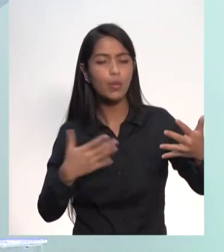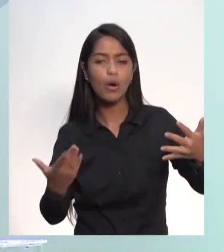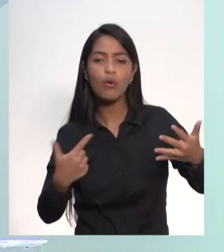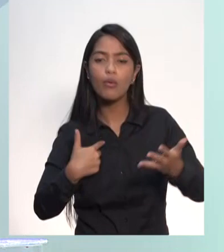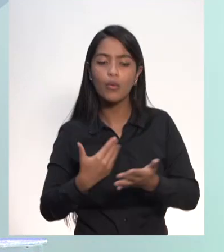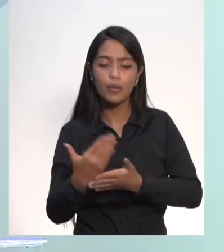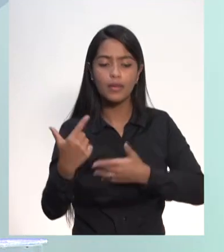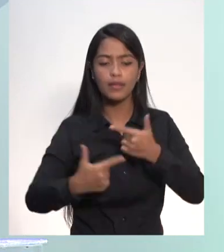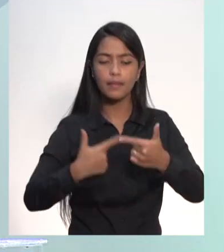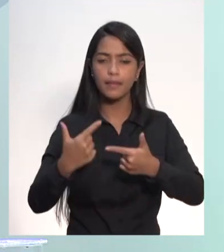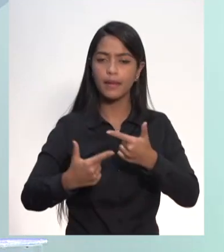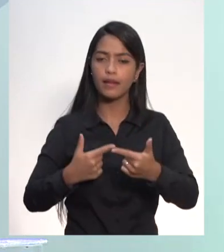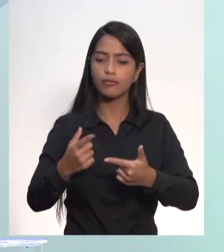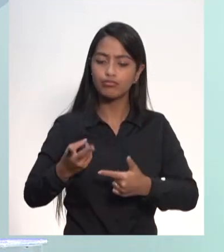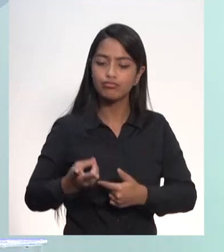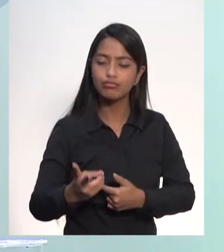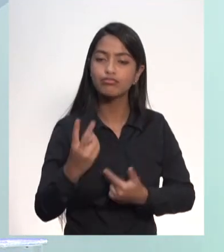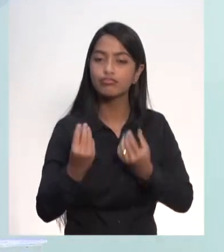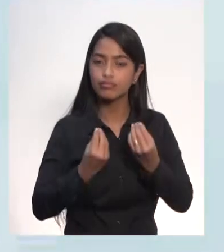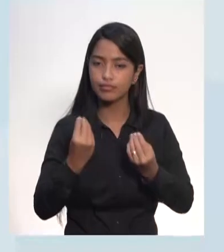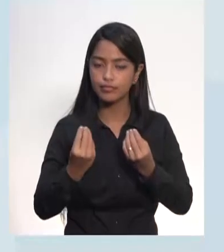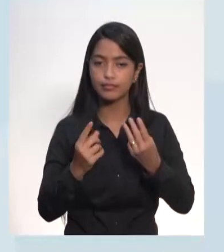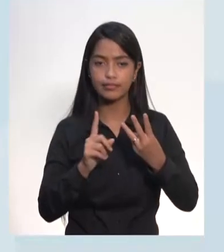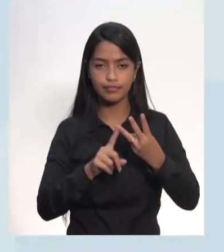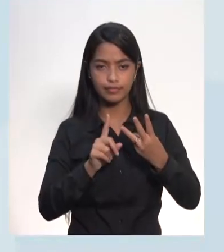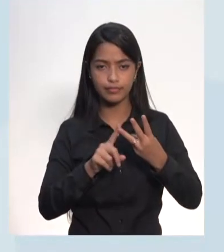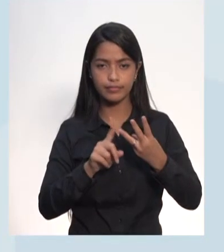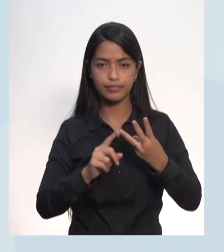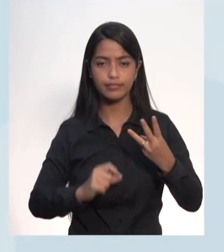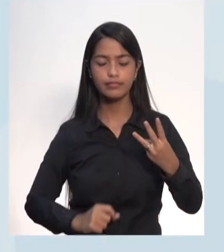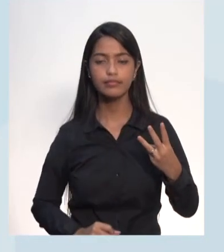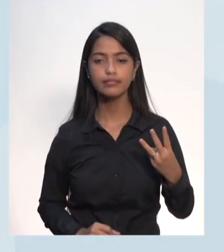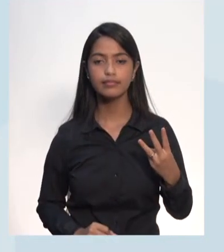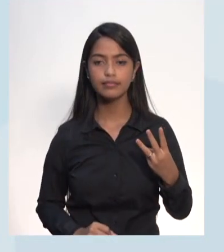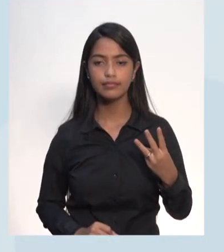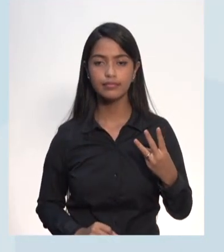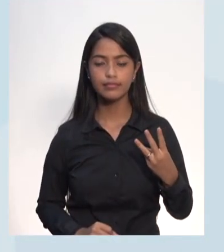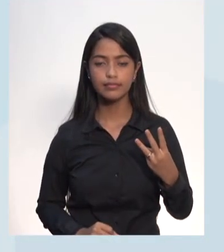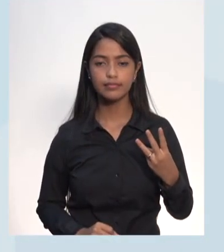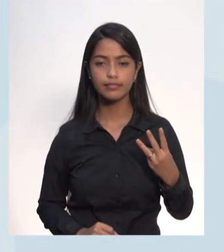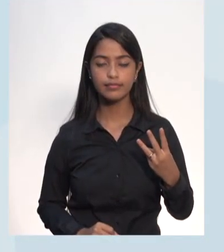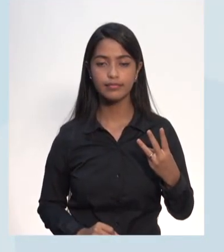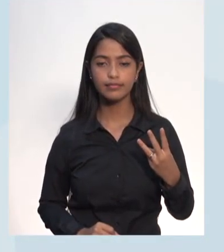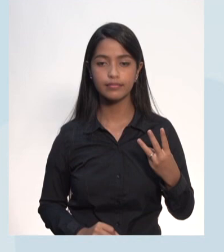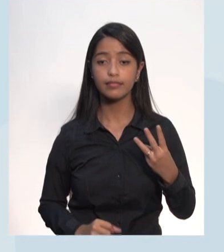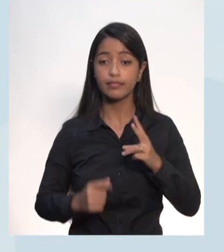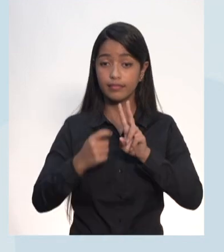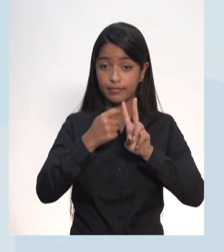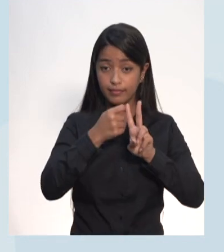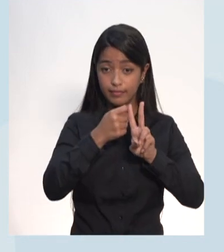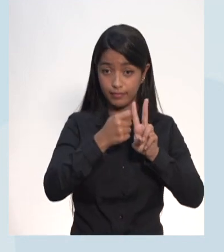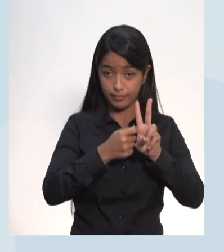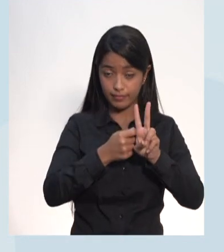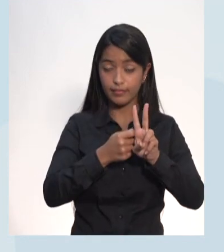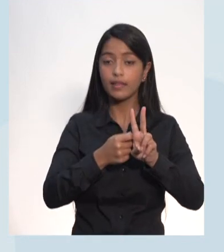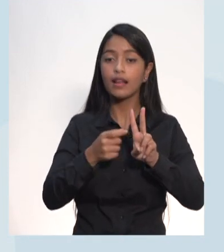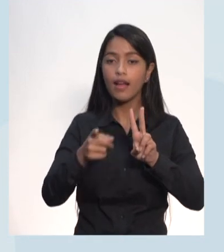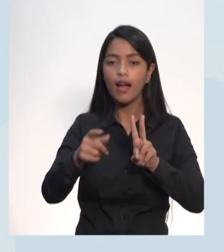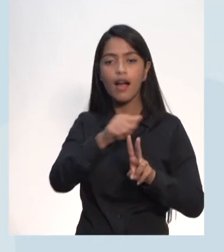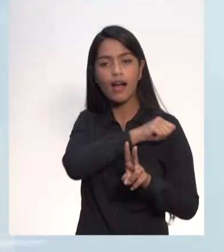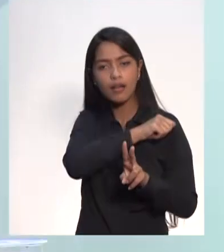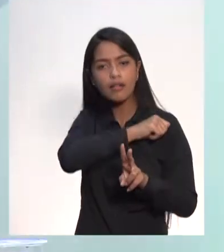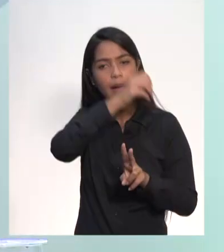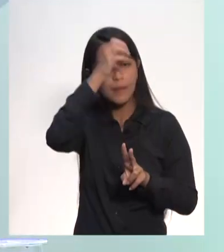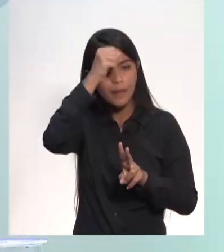Tá? A outra reflexão: o quanto foi possível desenvolver a aprendizagem nesse bimestre? Então, essa